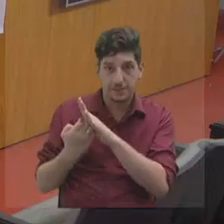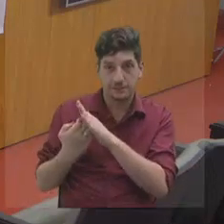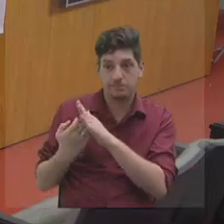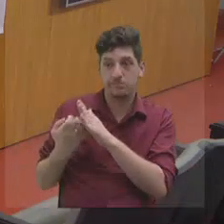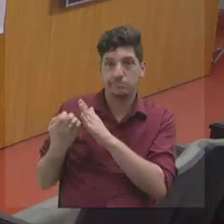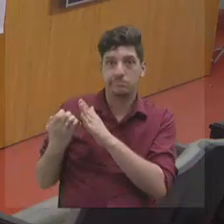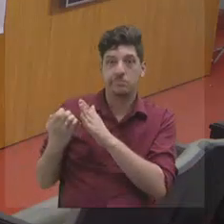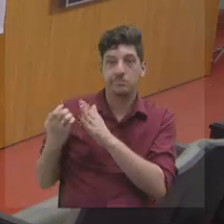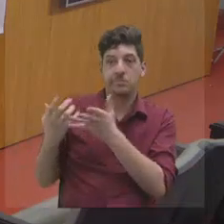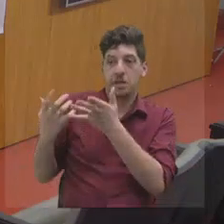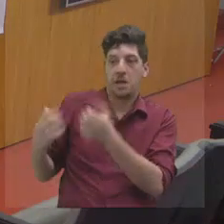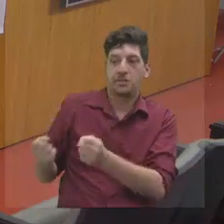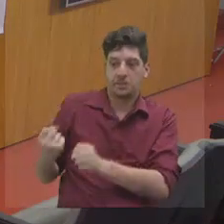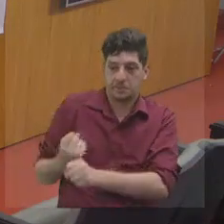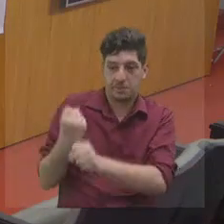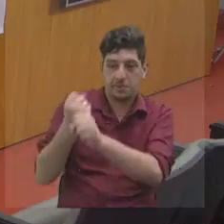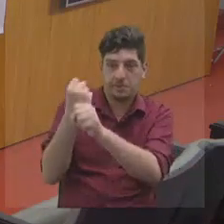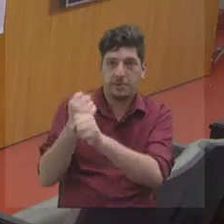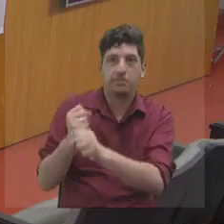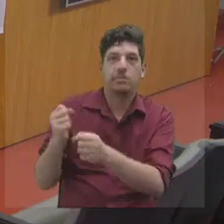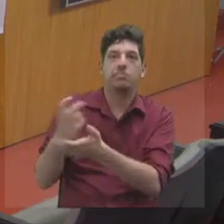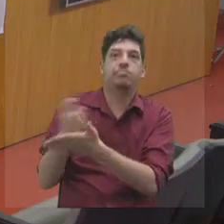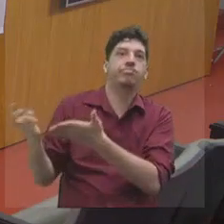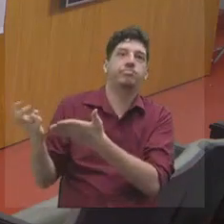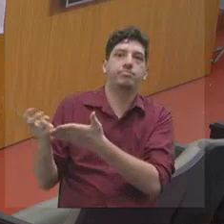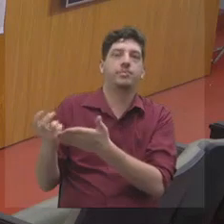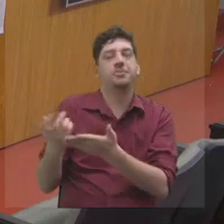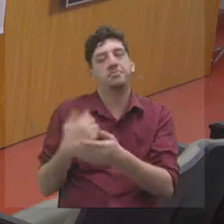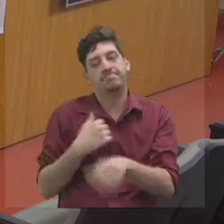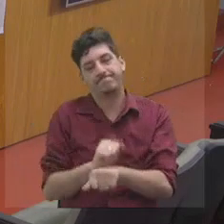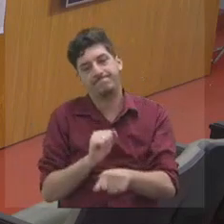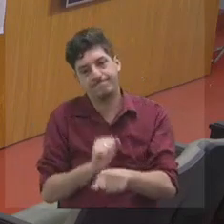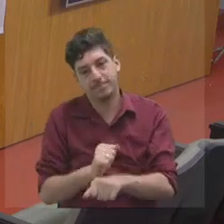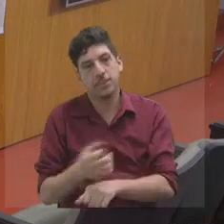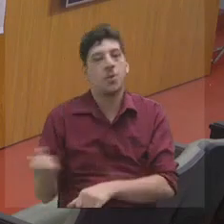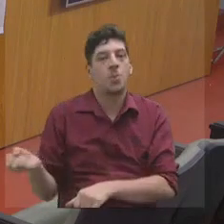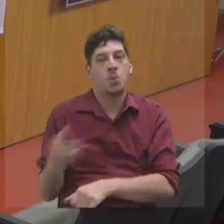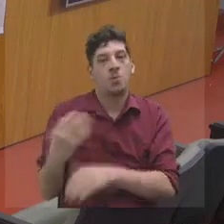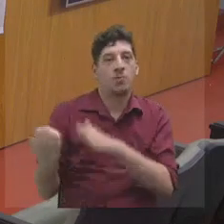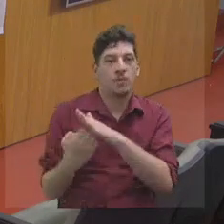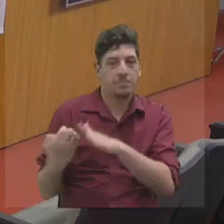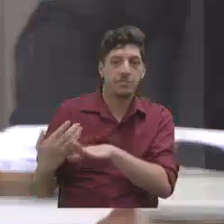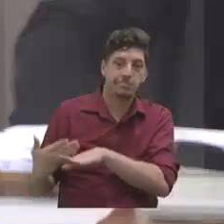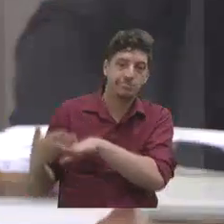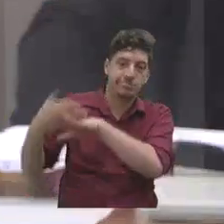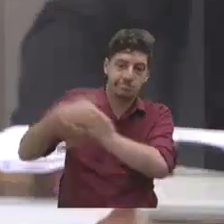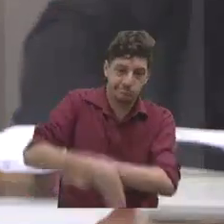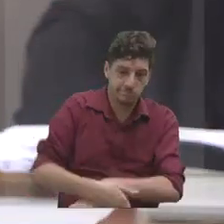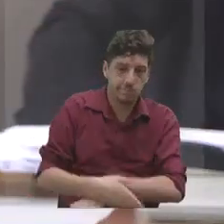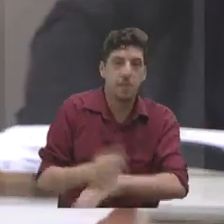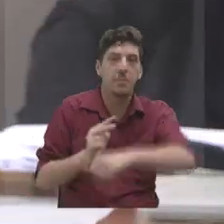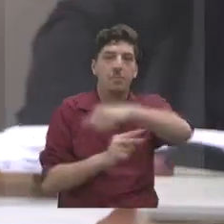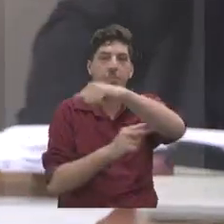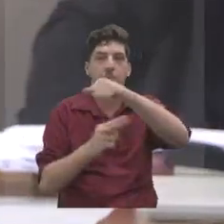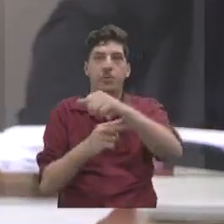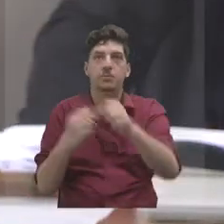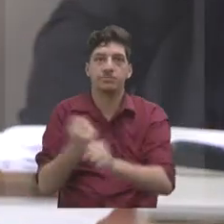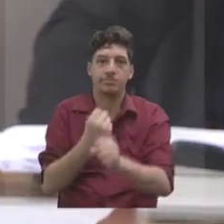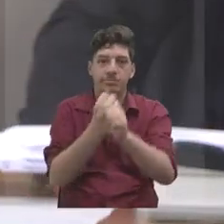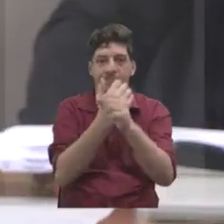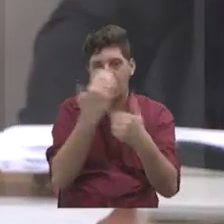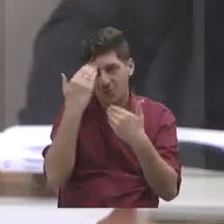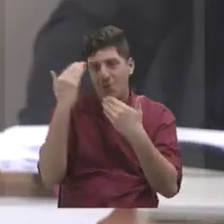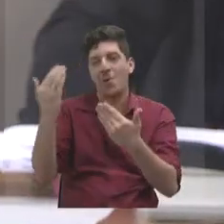relicitando a obra da ponte poderia também fica mandando se você quiser me complementar e agradeço essas palavras estamos aí trabalhando